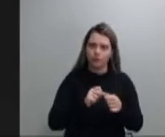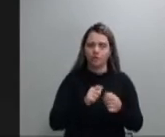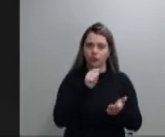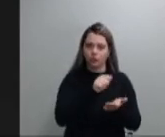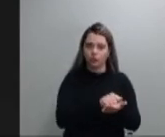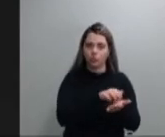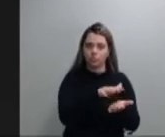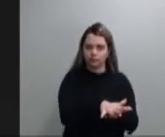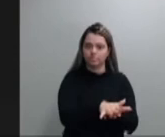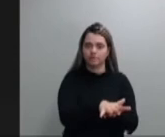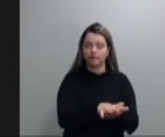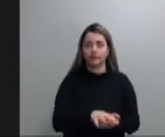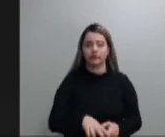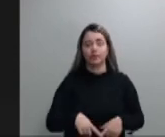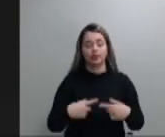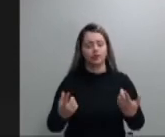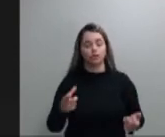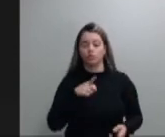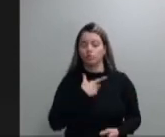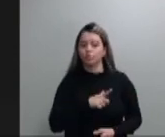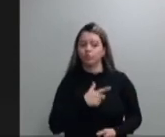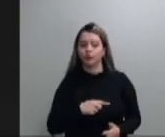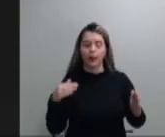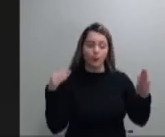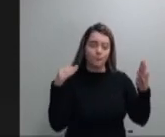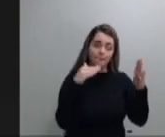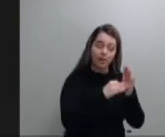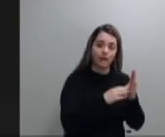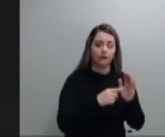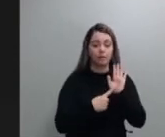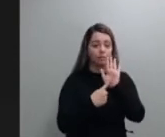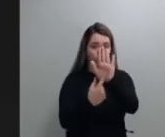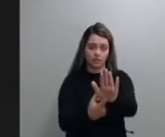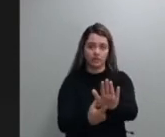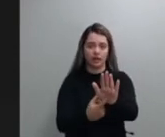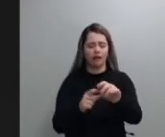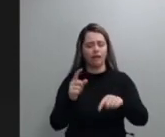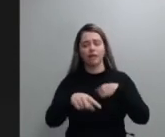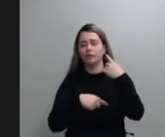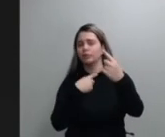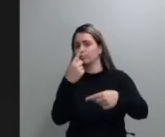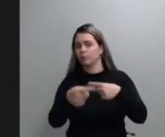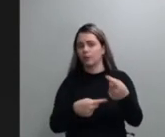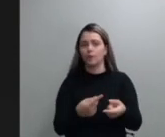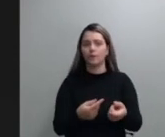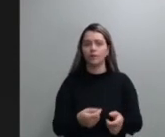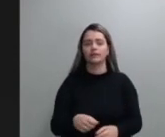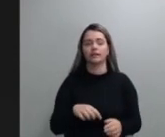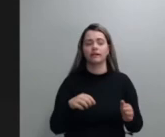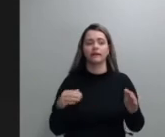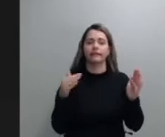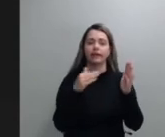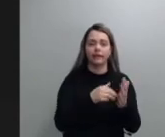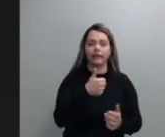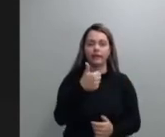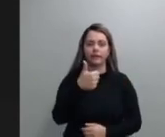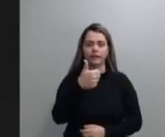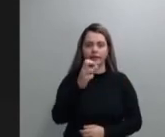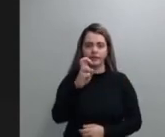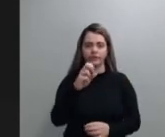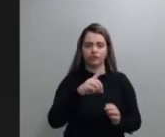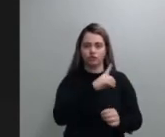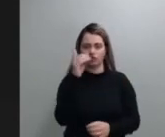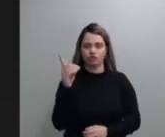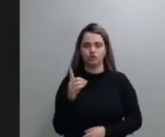seja não há mais aquele prazo a possibilidade de apresentação a posteriori em até 15 dias úteis não obrigatoriamente